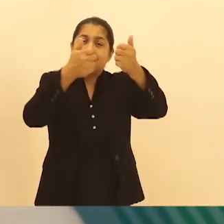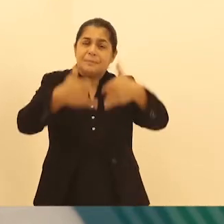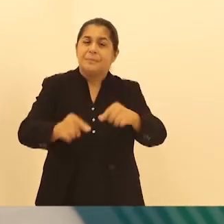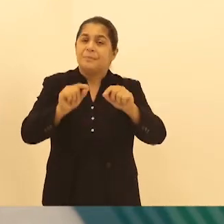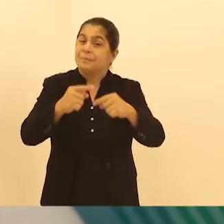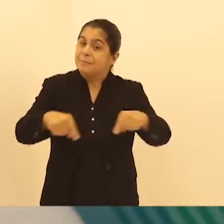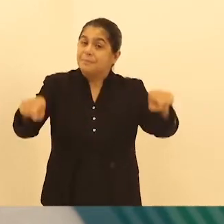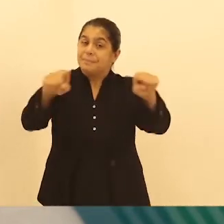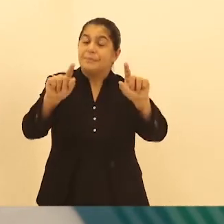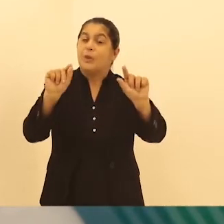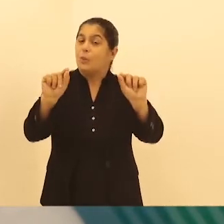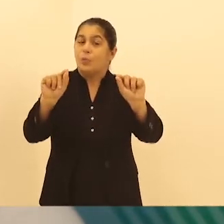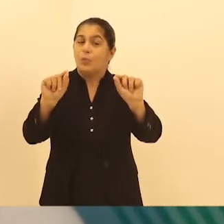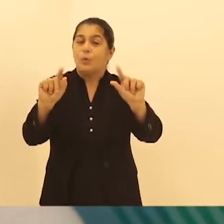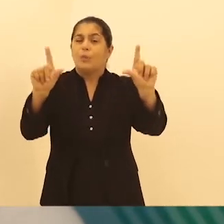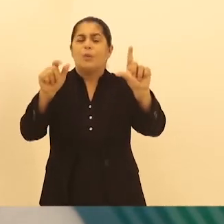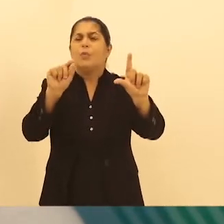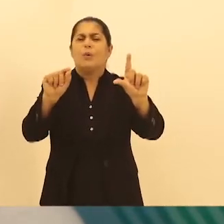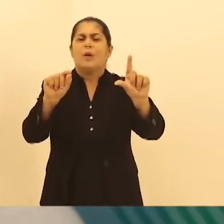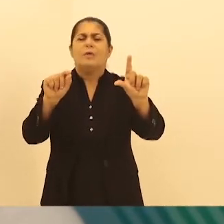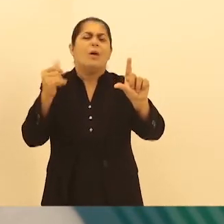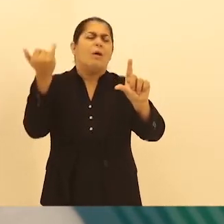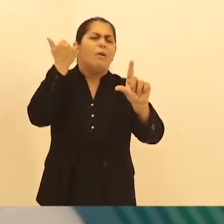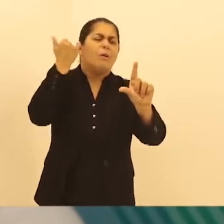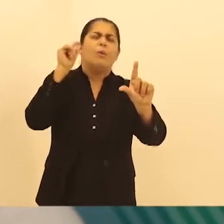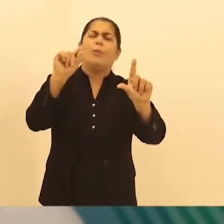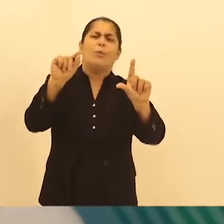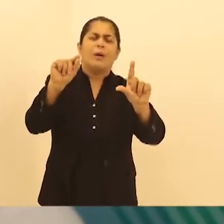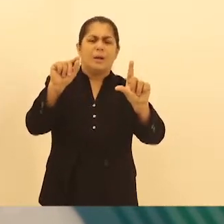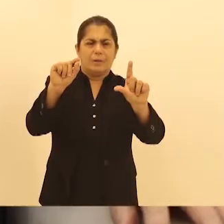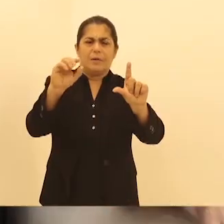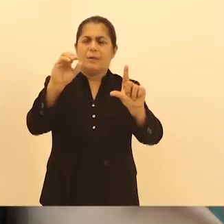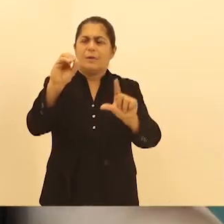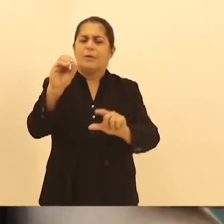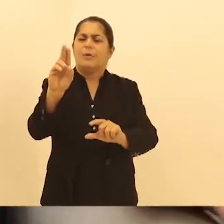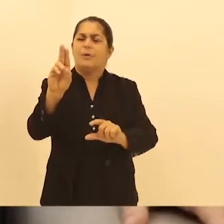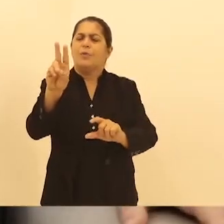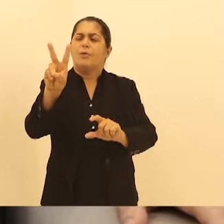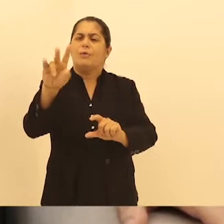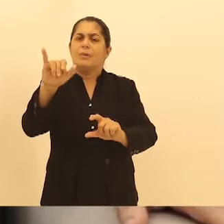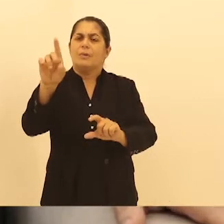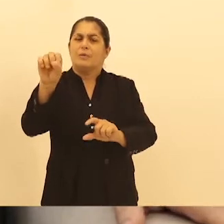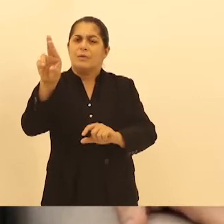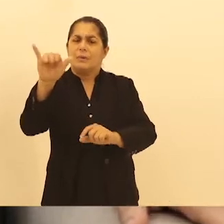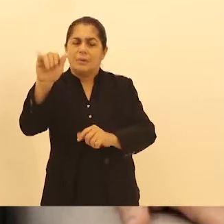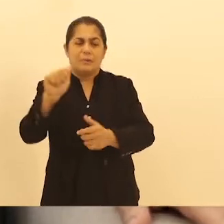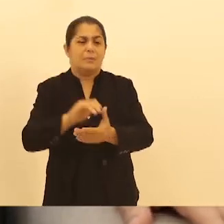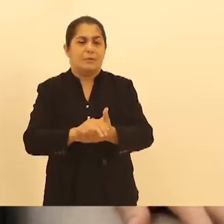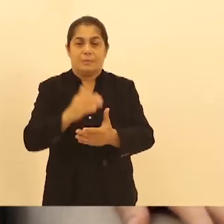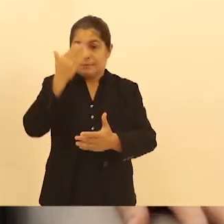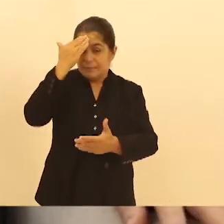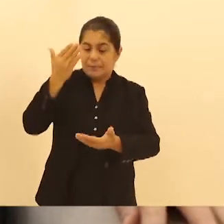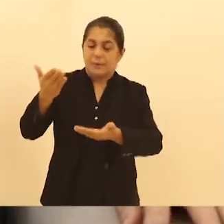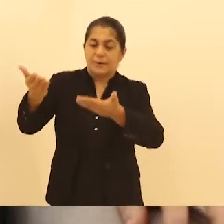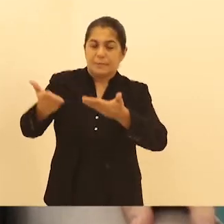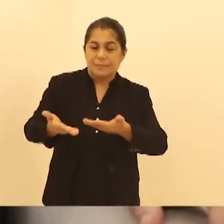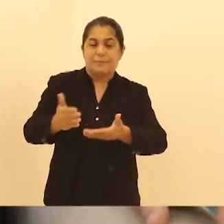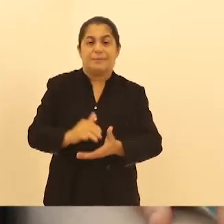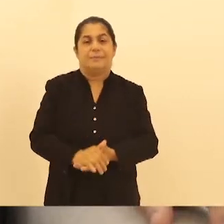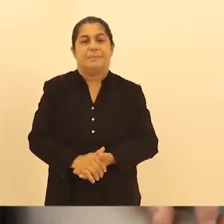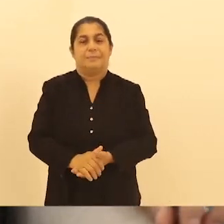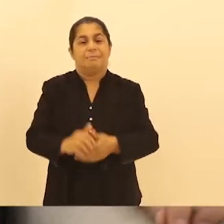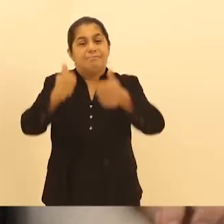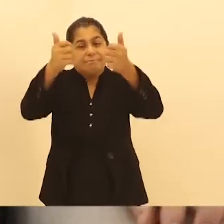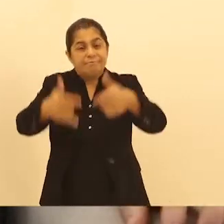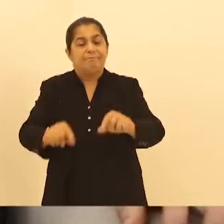explicando ao telespectador o que é uma ouvidoria e para que ela serve me agradecer pelo espaço pelo convite